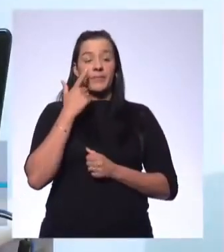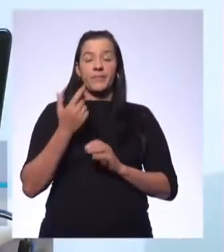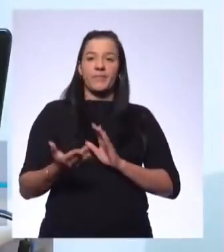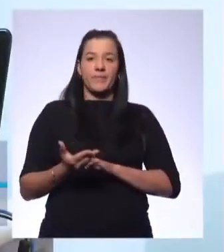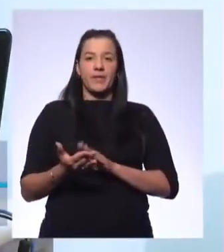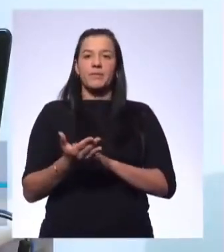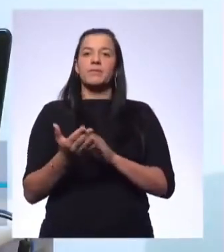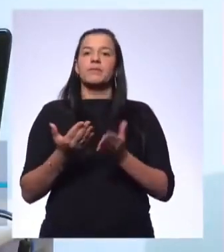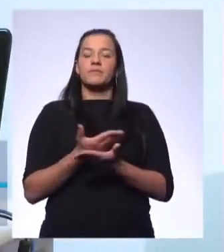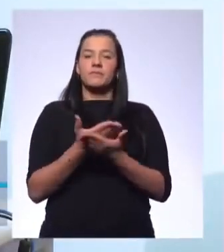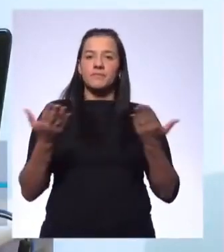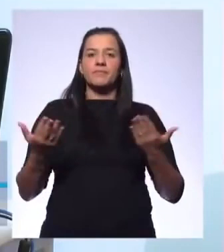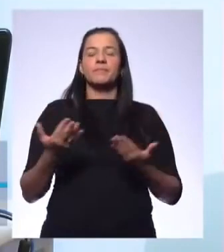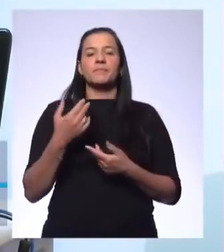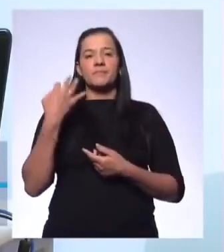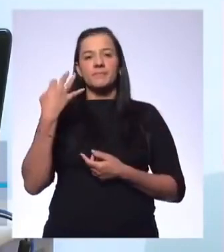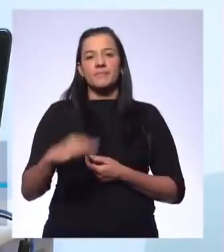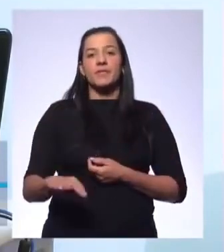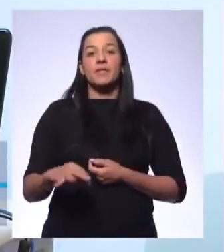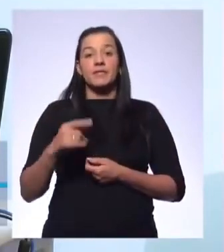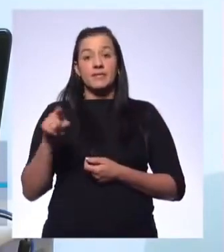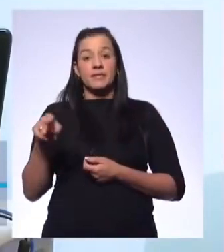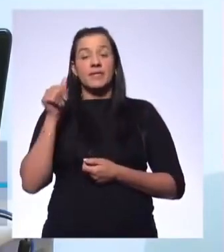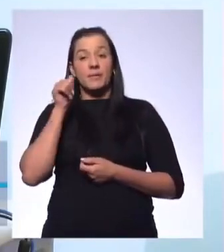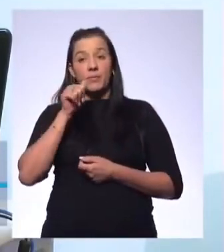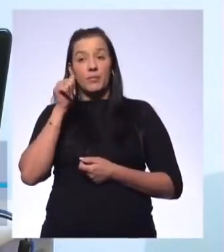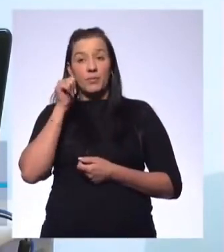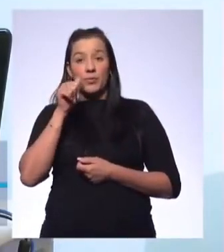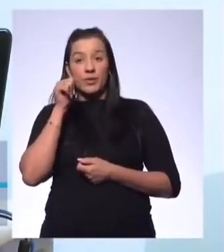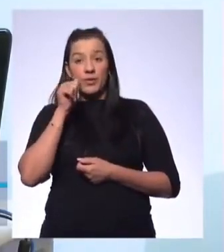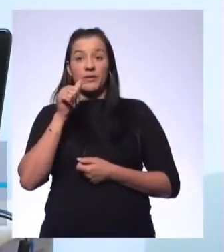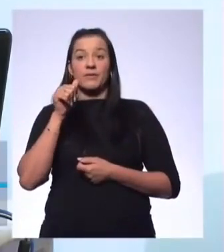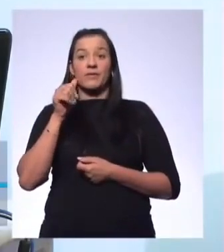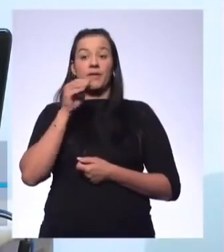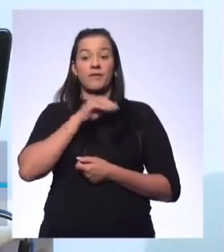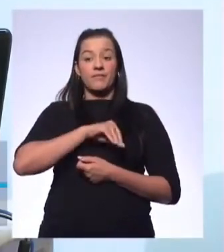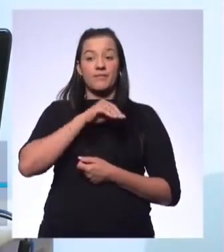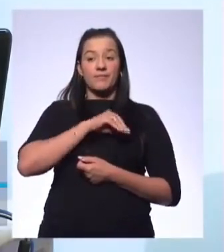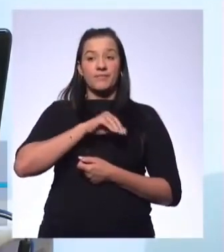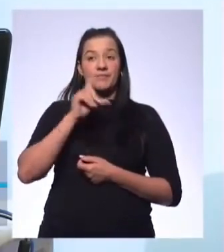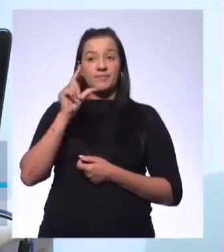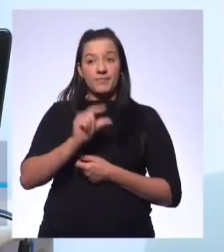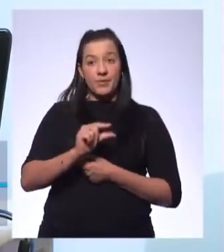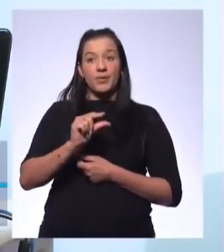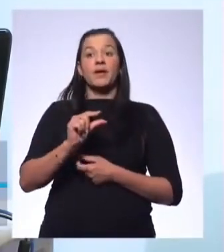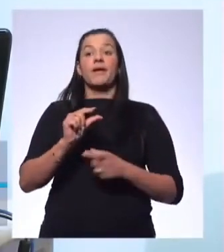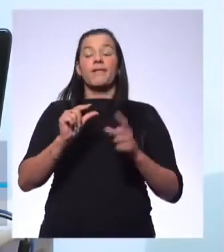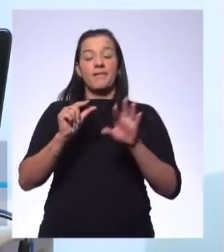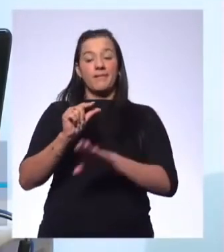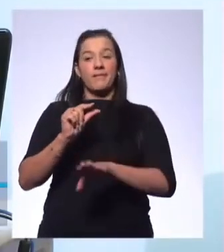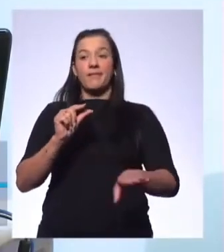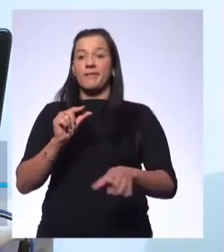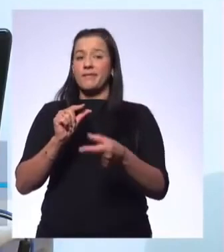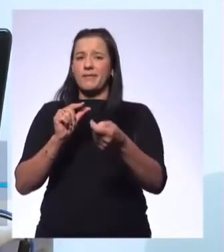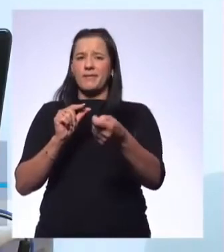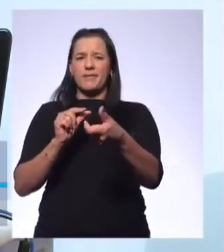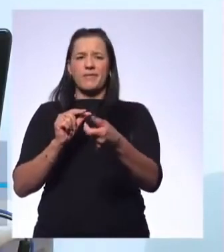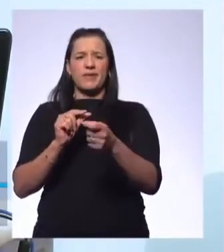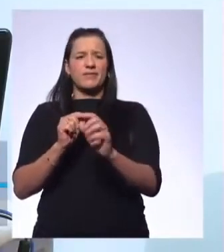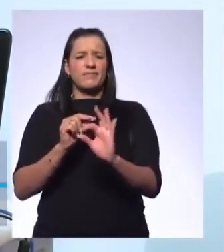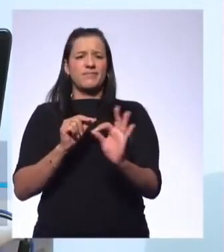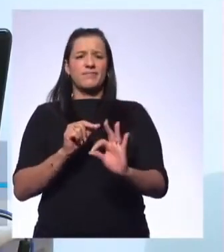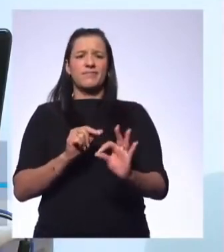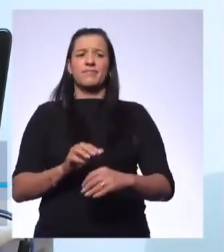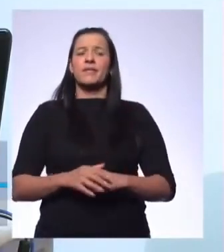parabéns, é isso mesmo. Se o homem já ganhava pouco, a mulher ganhava menos ainda, e a criança, então, Quase nada. E eles gostavam de contratar